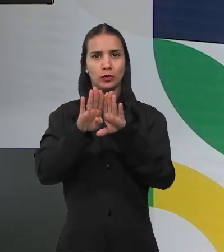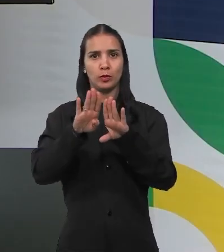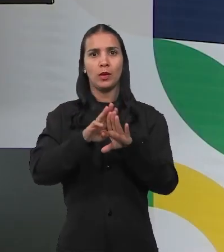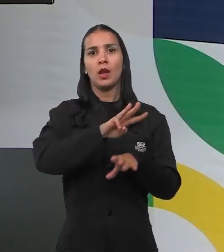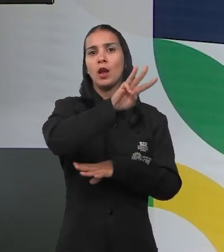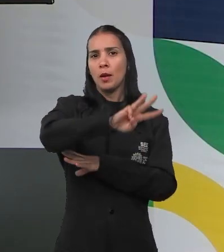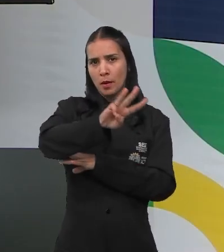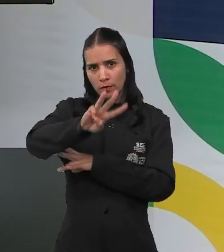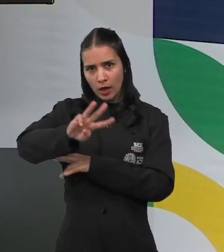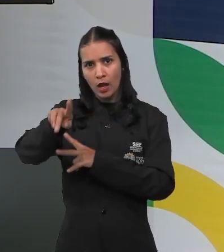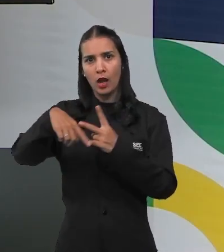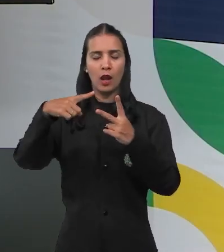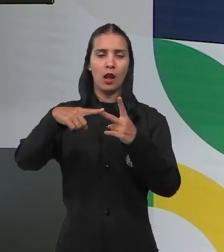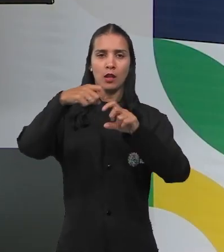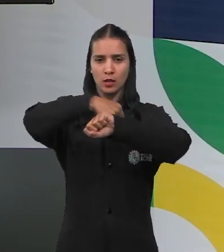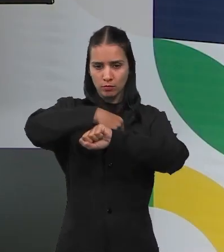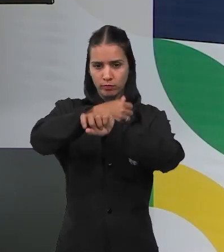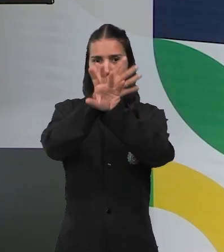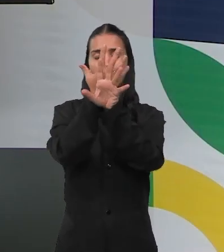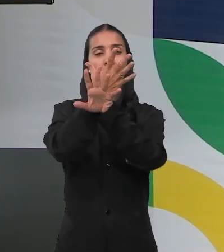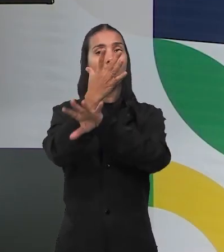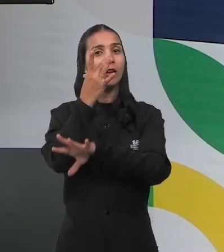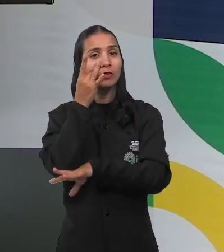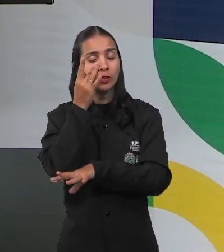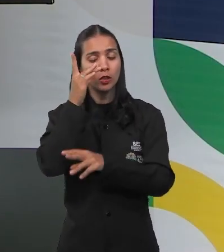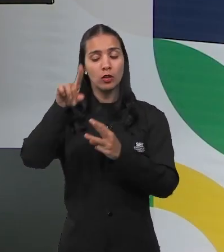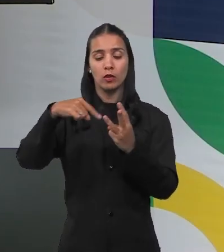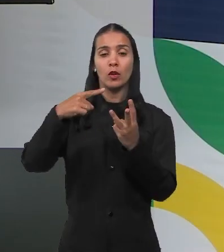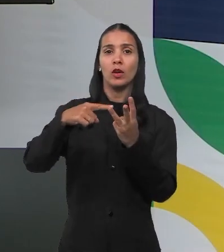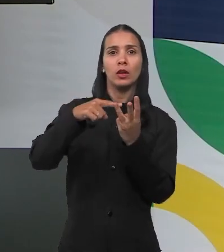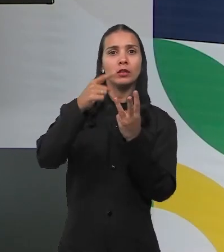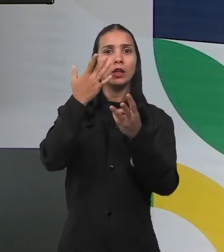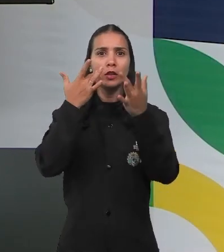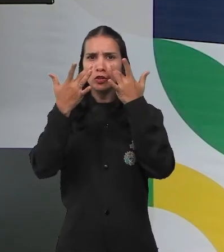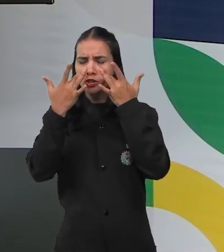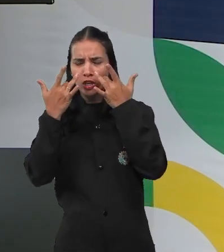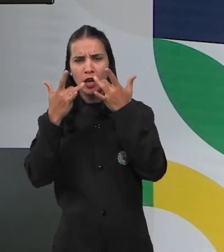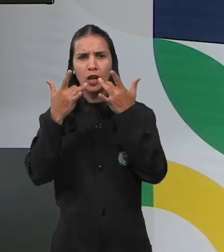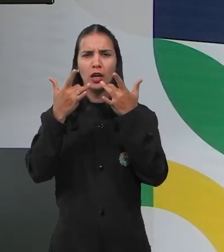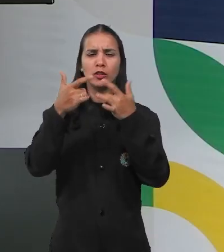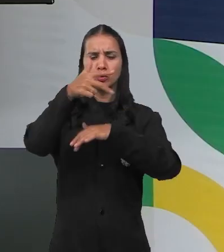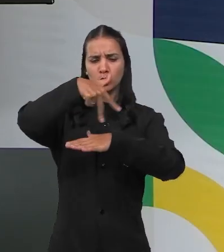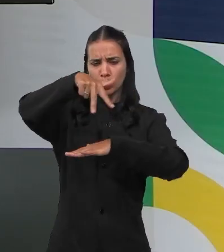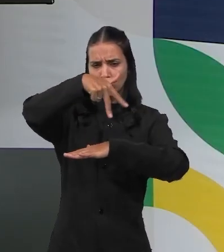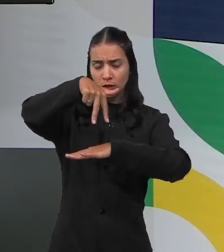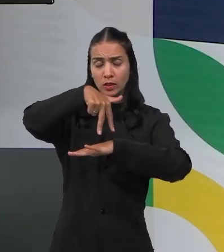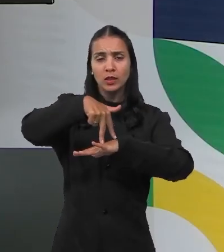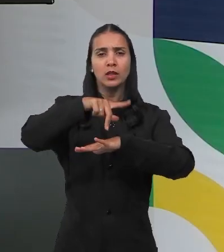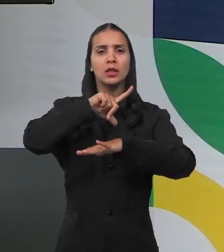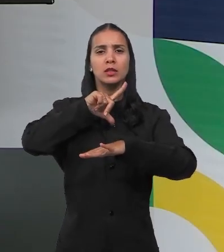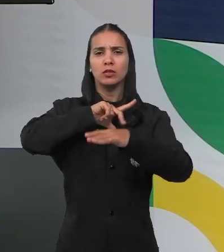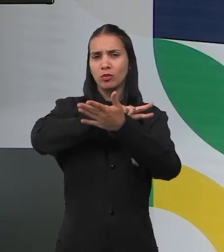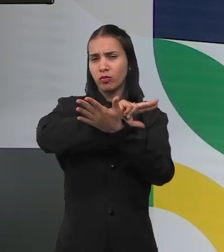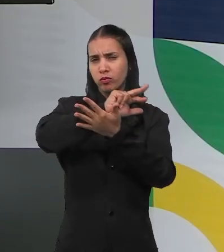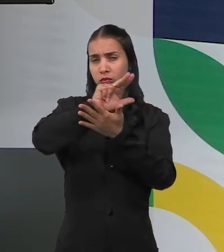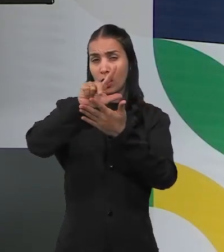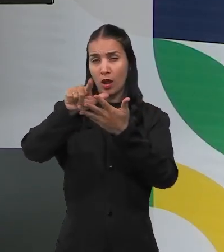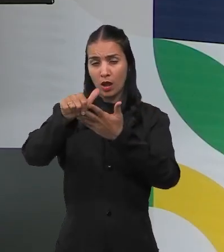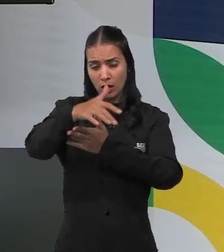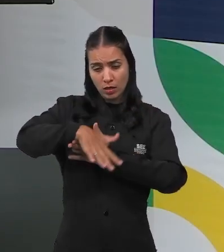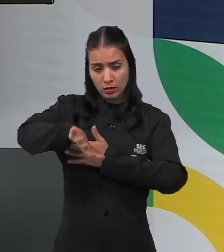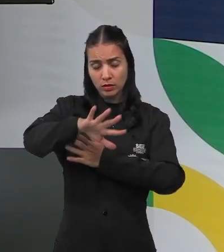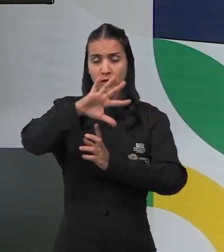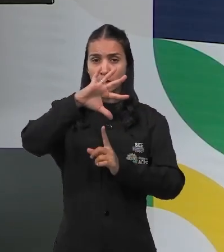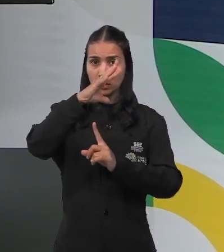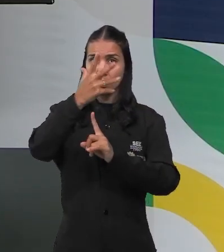vivo desse tipo de arte, tanto de teatro como também de dança, né? E dessas linguagens